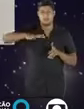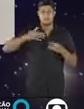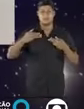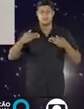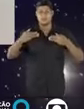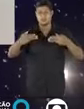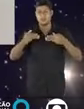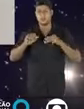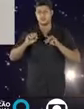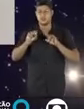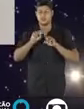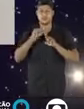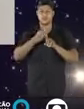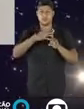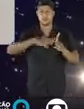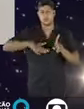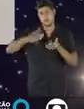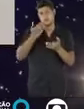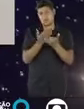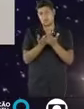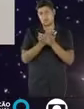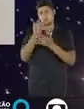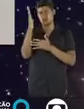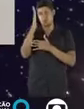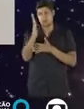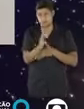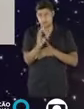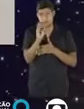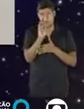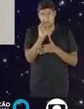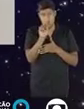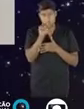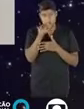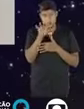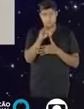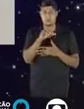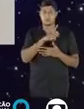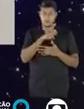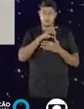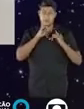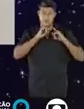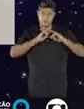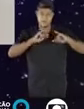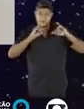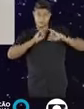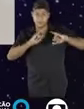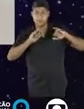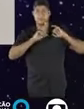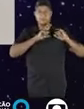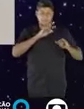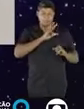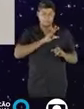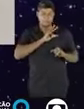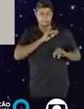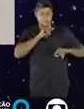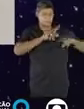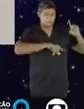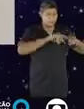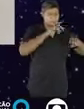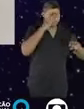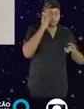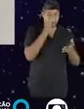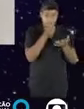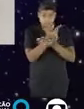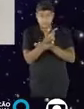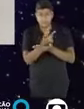da Agricultura da Sociedade Civil. É um Instituto Brasil Orgânico, onde as pessoas vão ter acesso a informações. Ali tem técnicos, tem produtores, tem